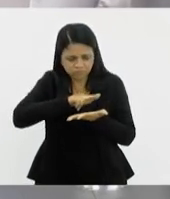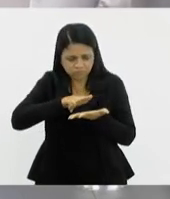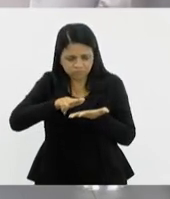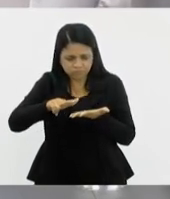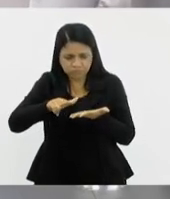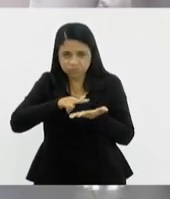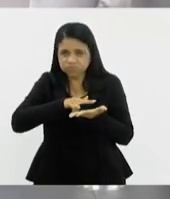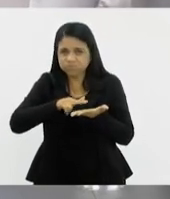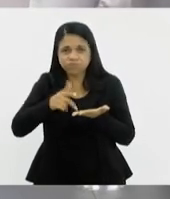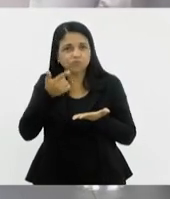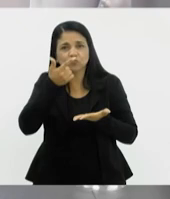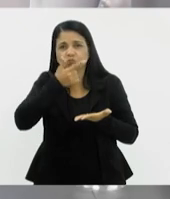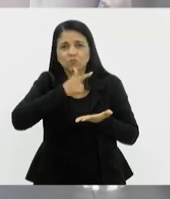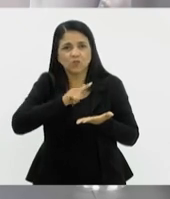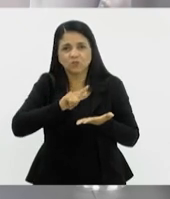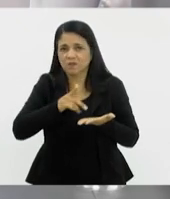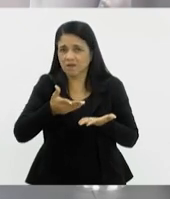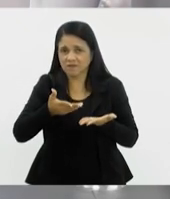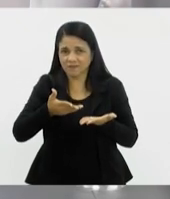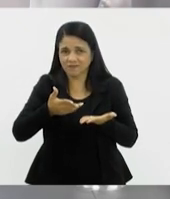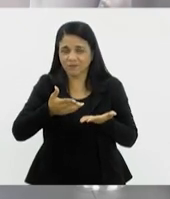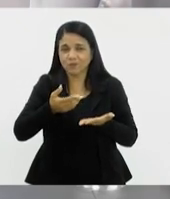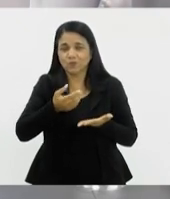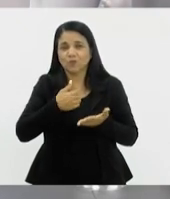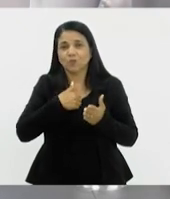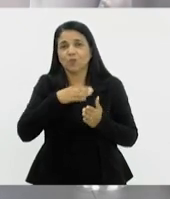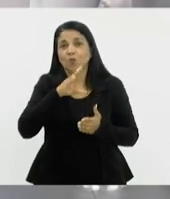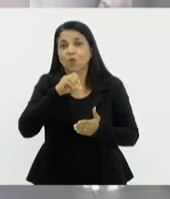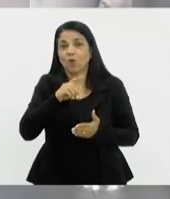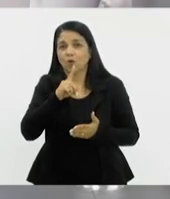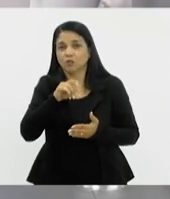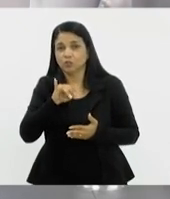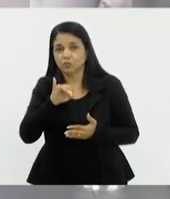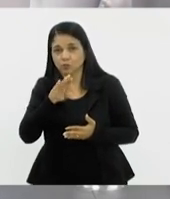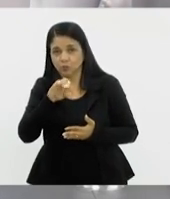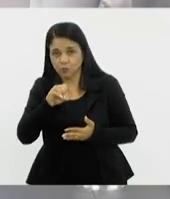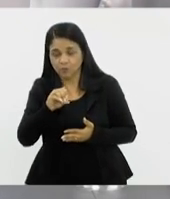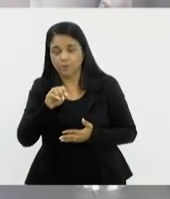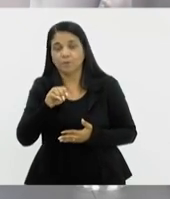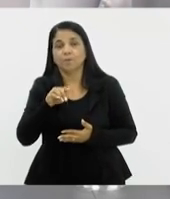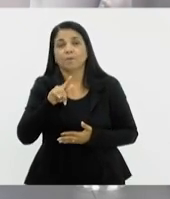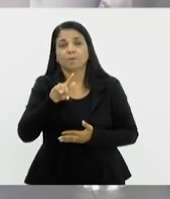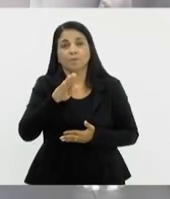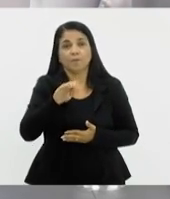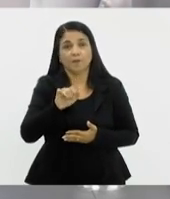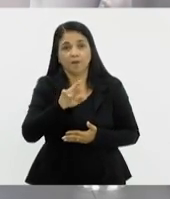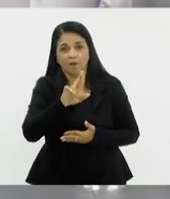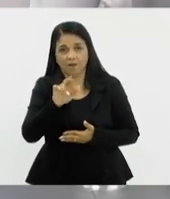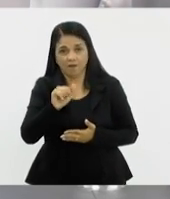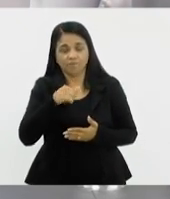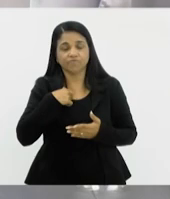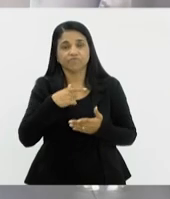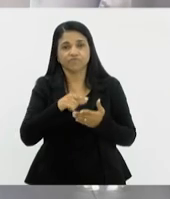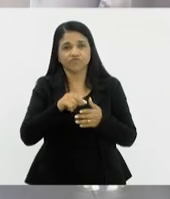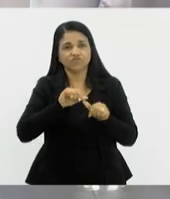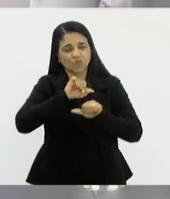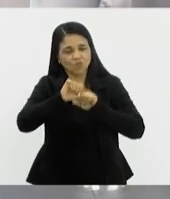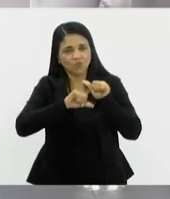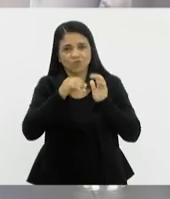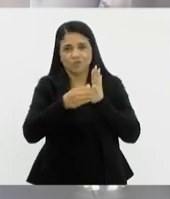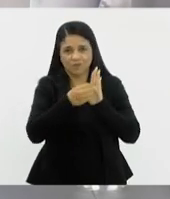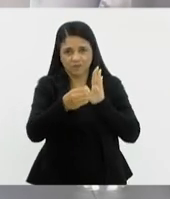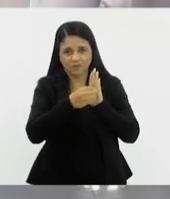uma qualidade incapaz de se ler o código de barras. Então, estou alterando aqui o parecer pela legalidade, né, em